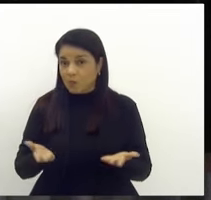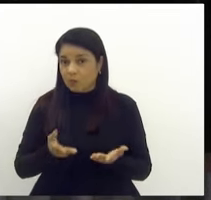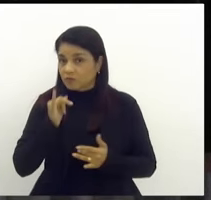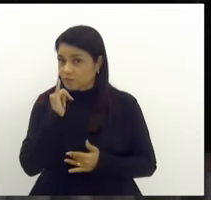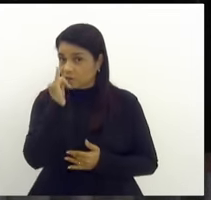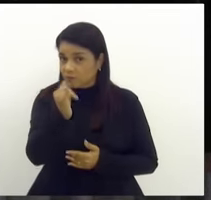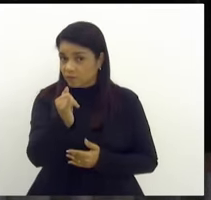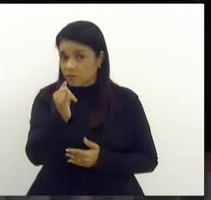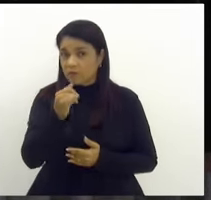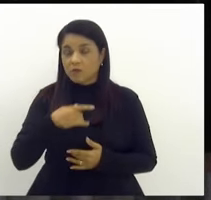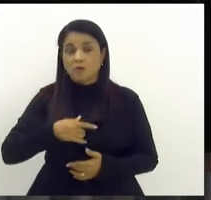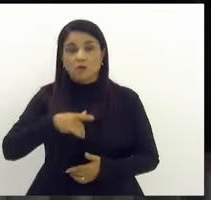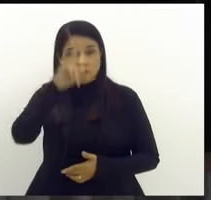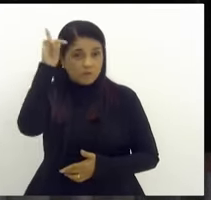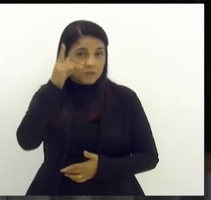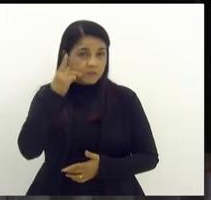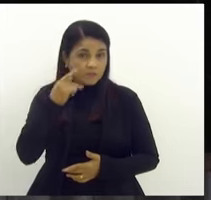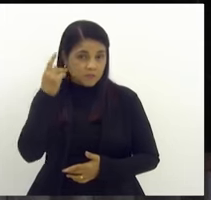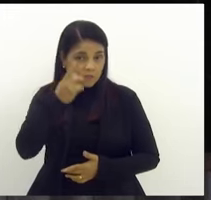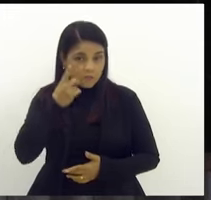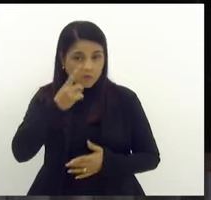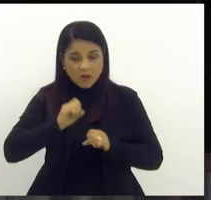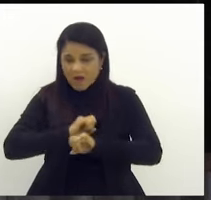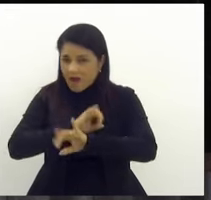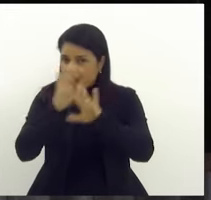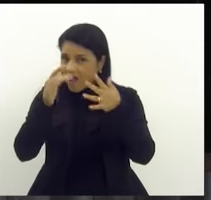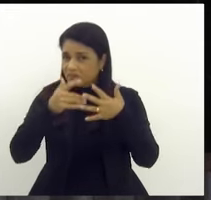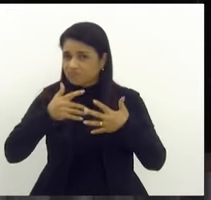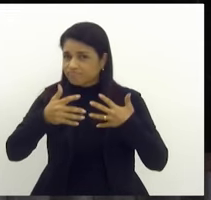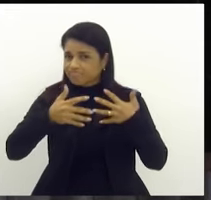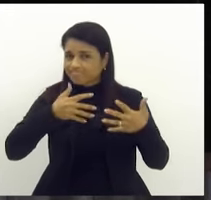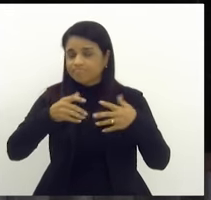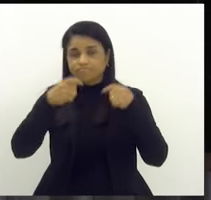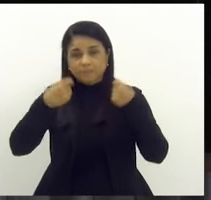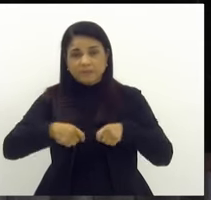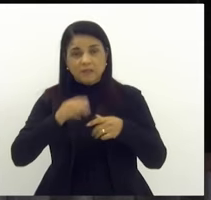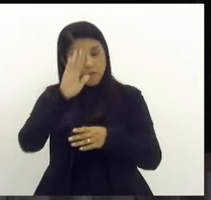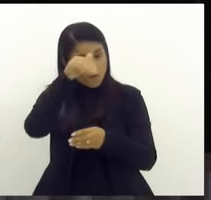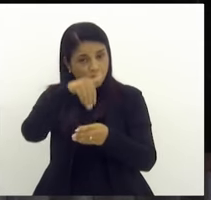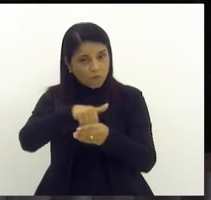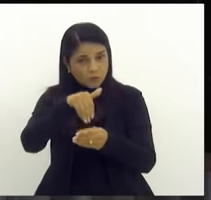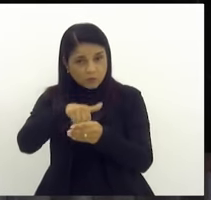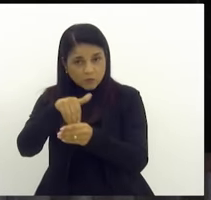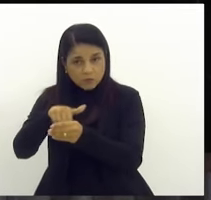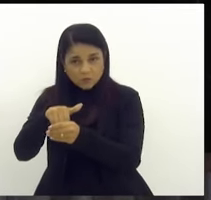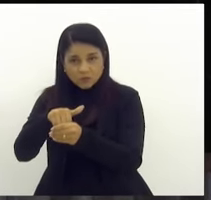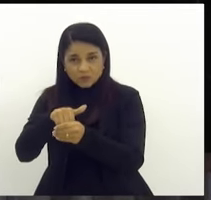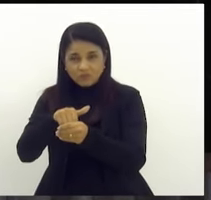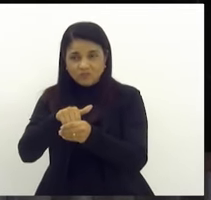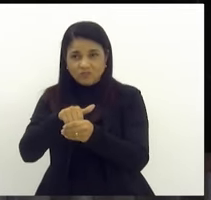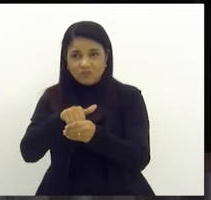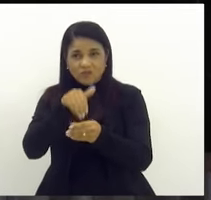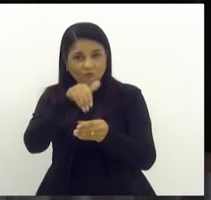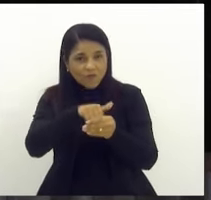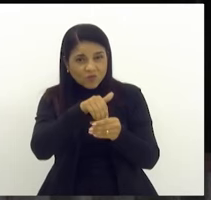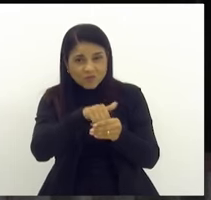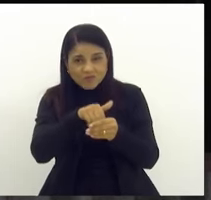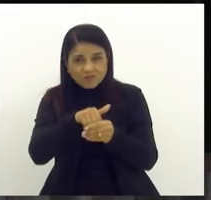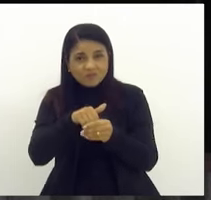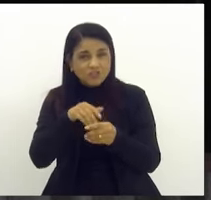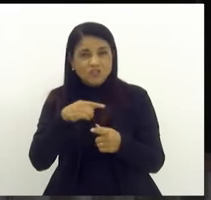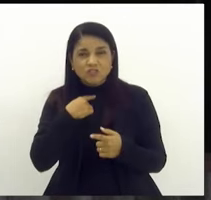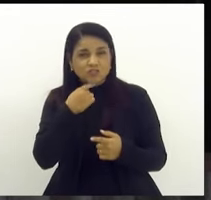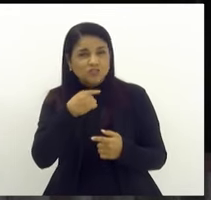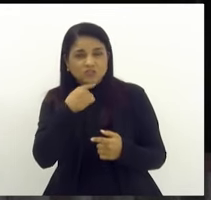o seguinte que Deputado Paulo colocou tem maior clareza nós estamos votando Essas matérias todas todas de forma sodada não teve tempo de